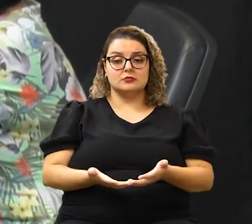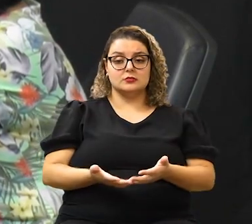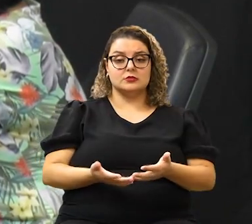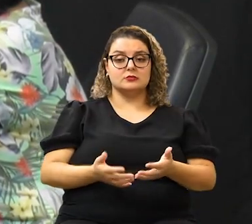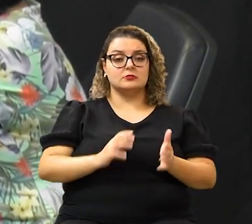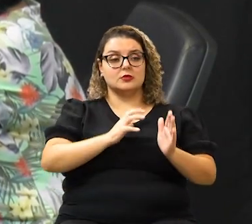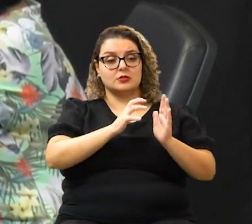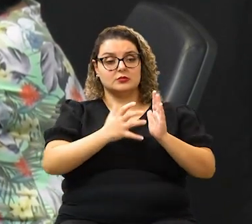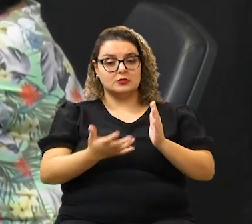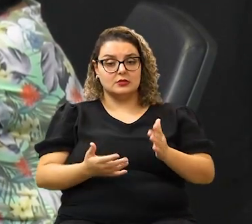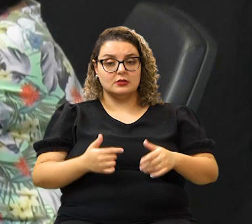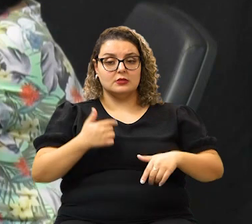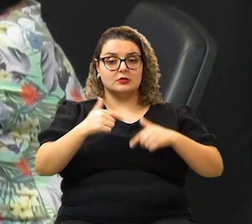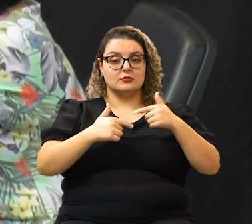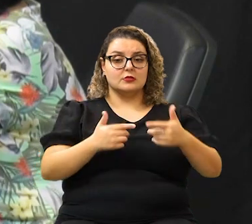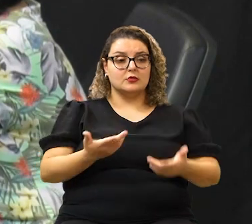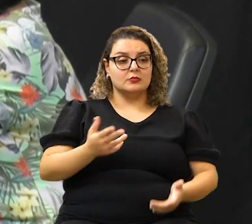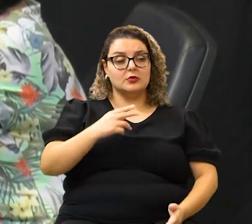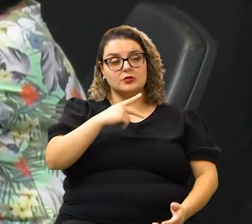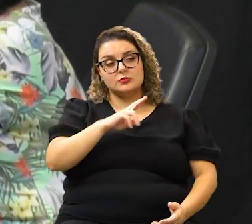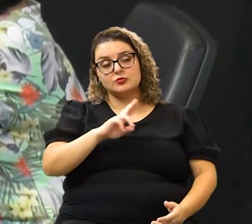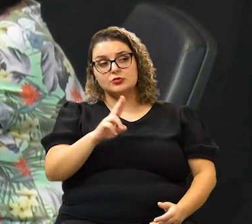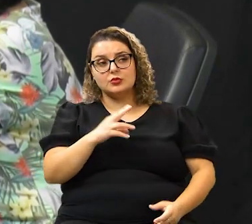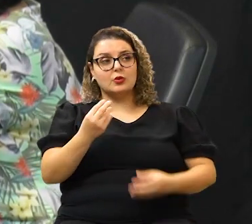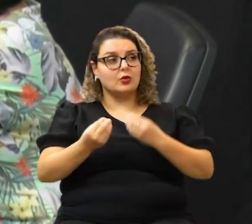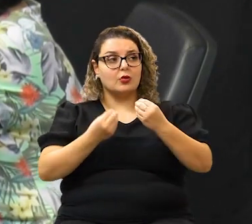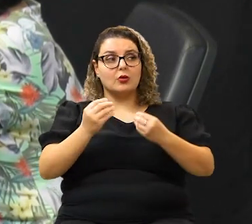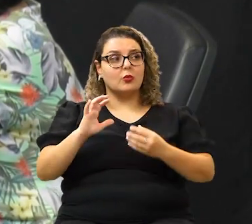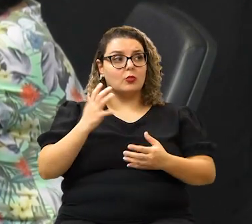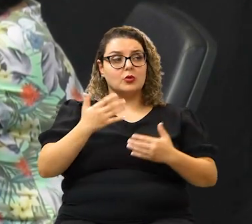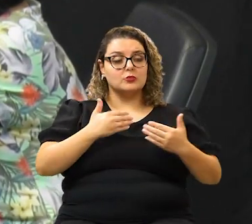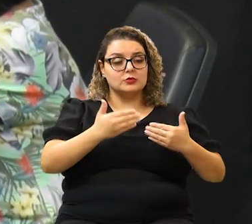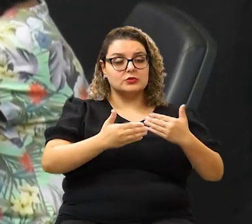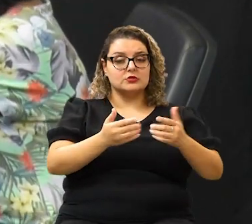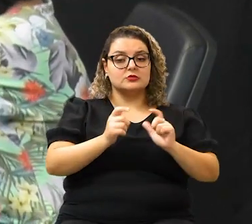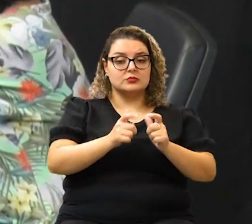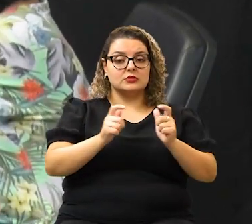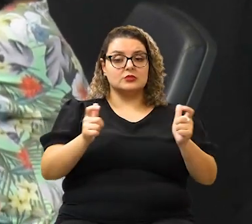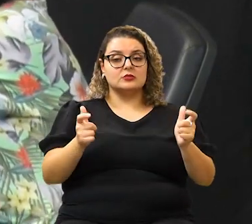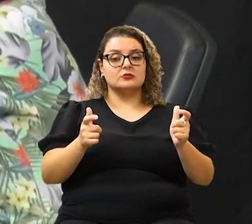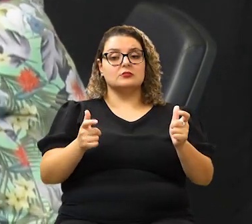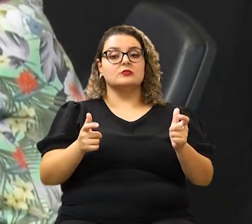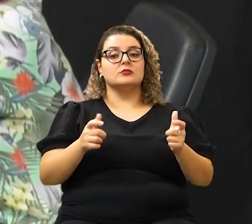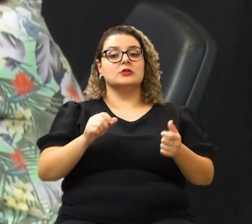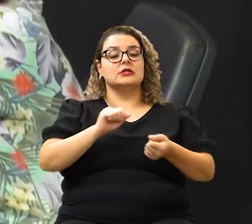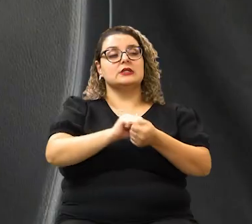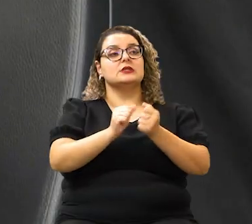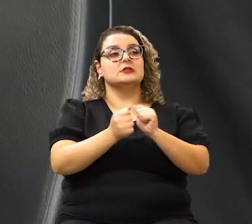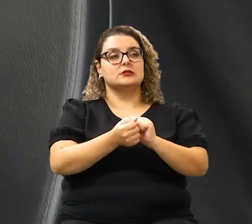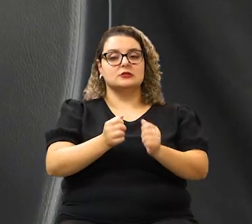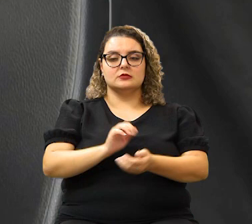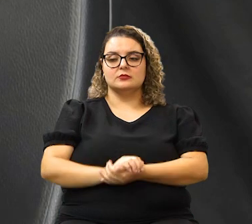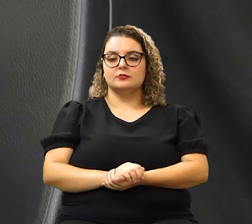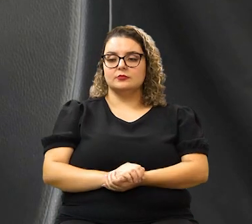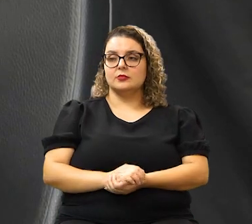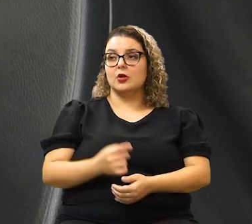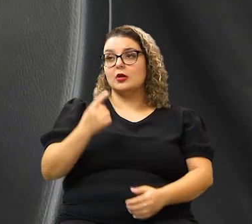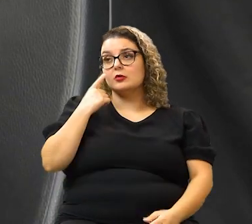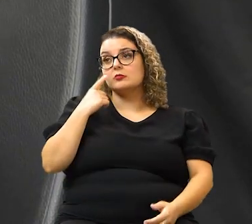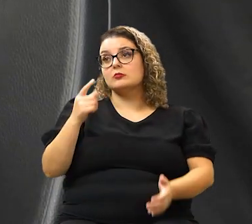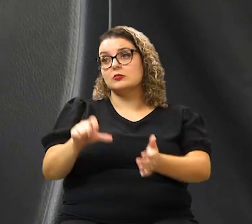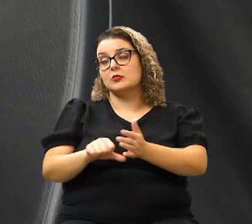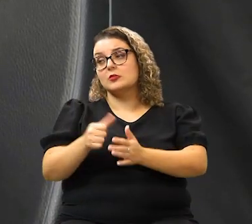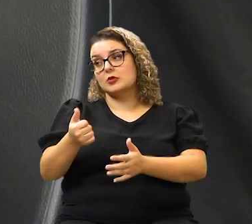seu nome? Como que foi esse crescimento e essa readequação? Olha, primeiro que eu acho que é um trabalho coletivo, né?